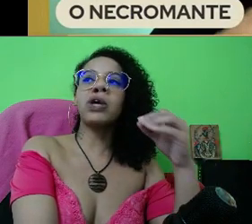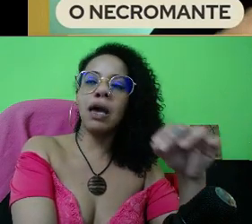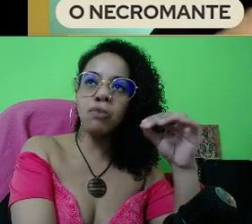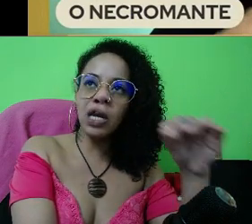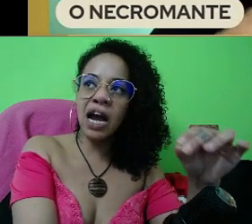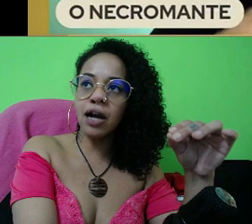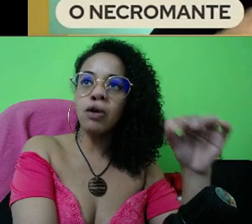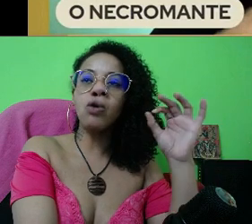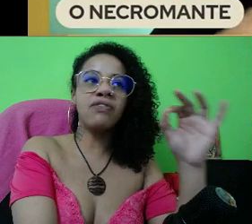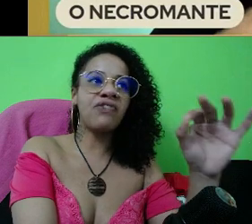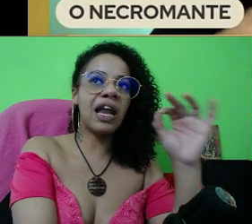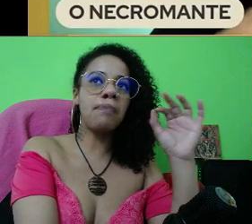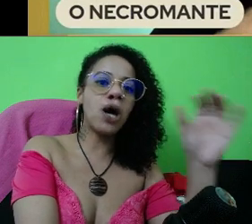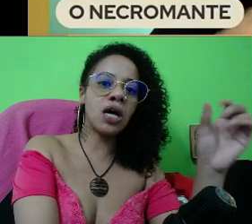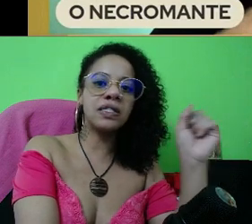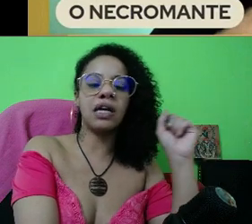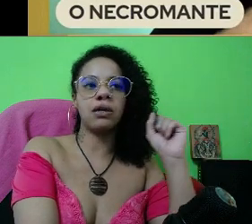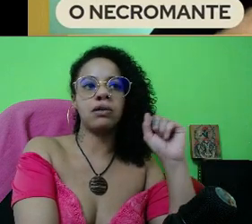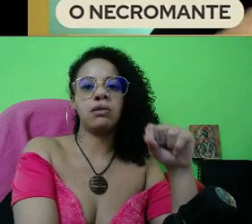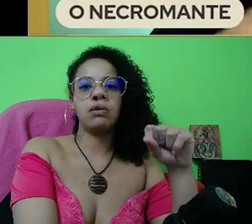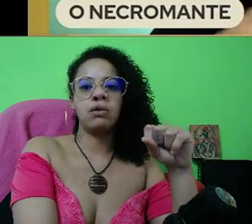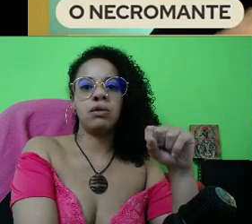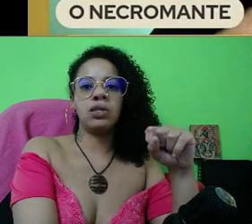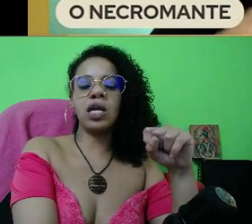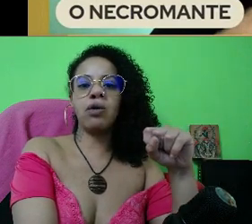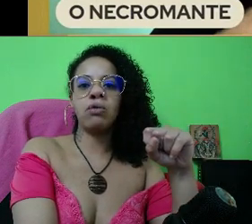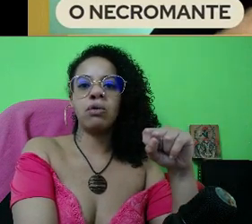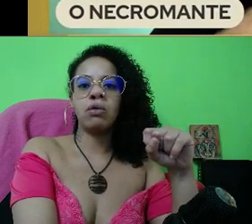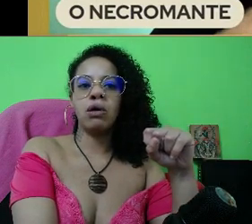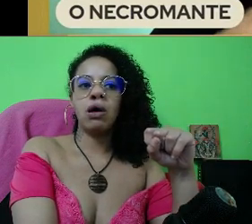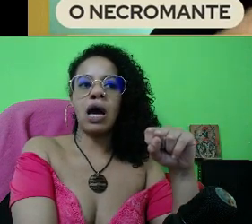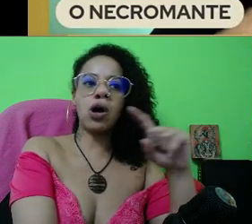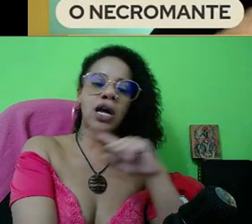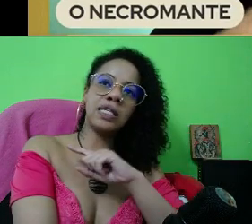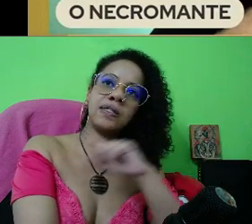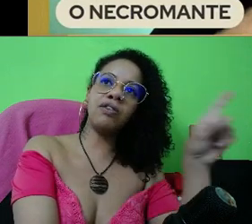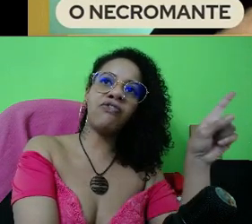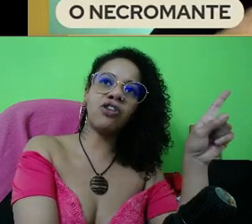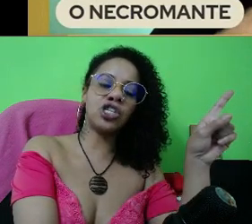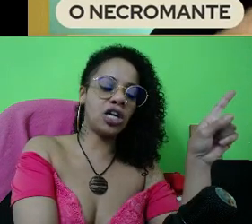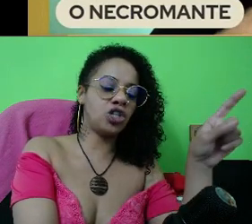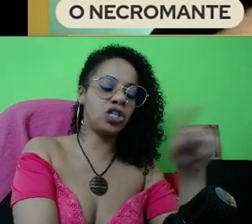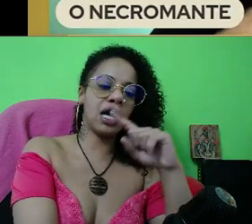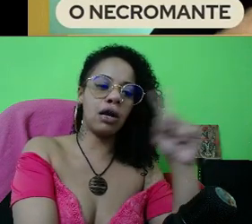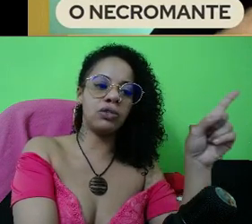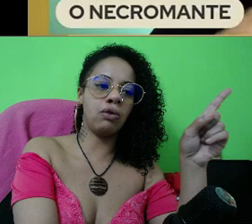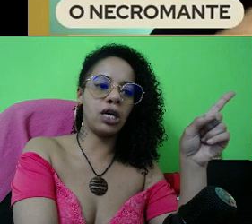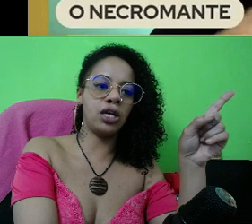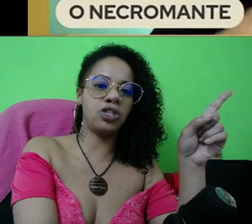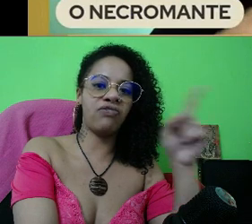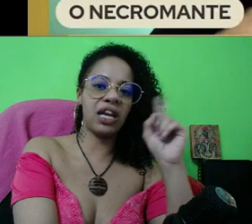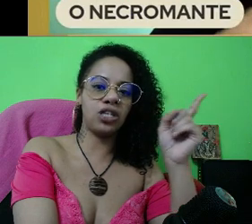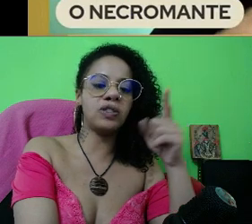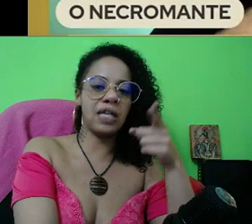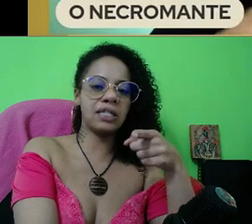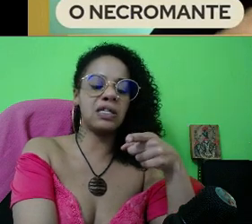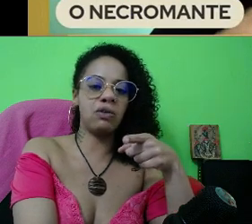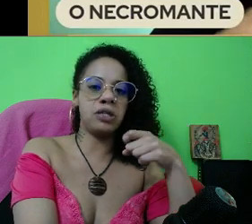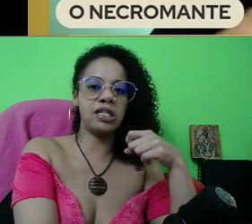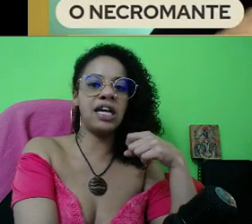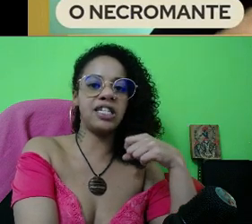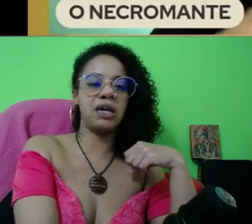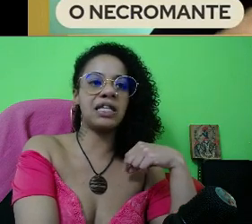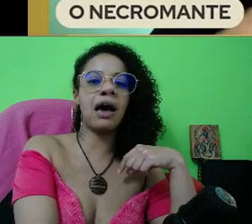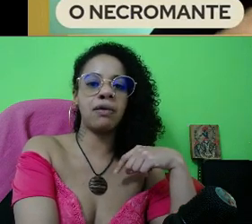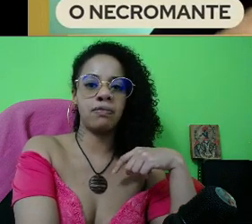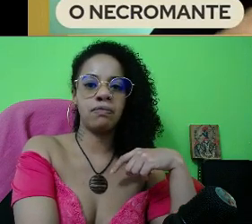porque remunhar o que fala é bosta Entendeu agora se for gente de canalzão grande fala de Será